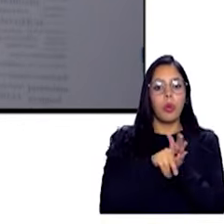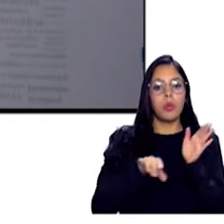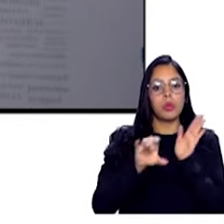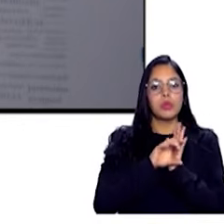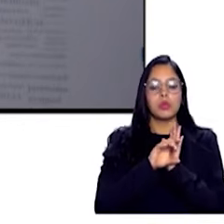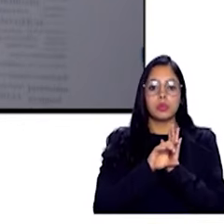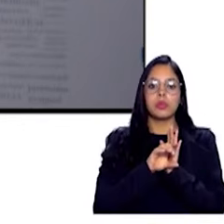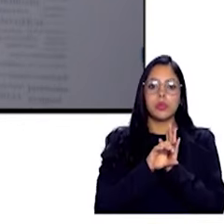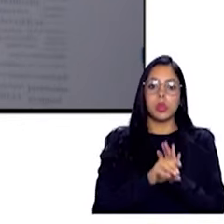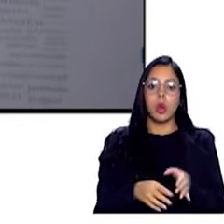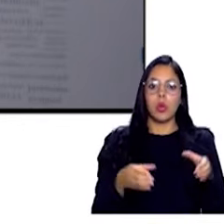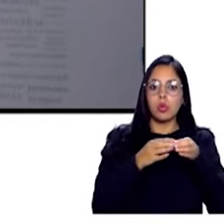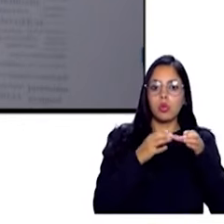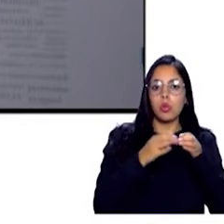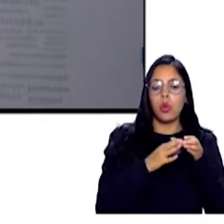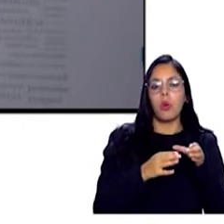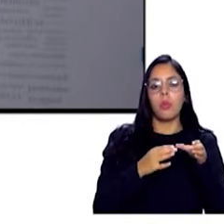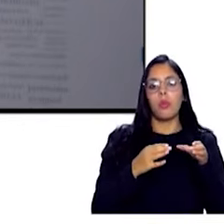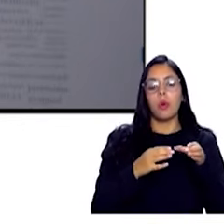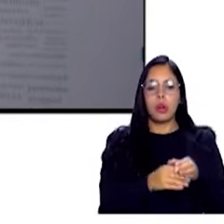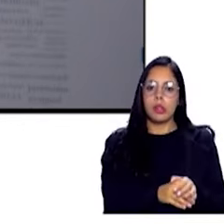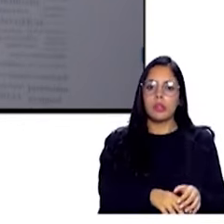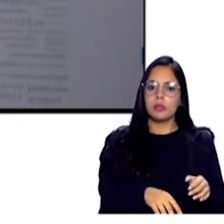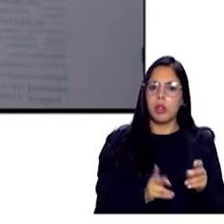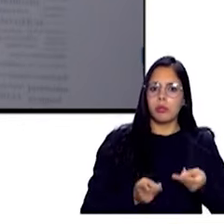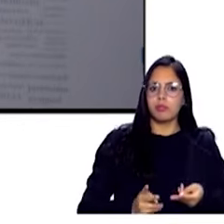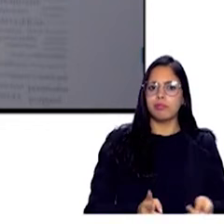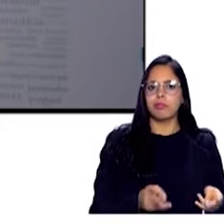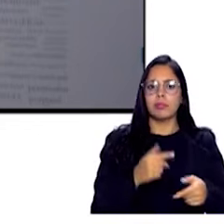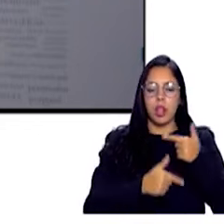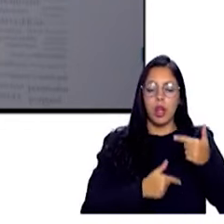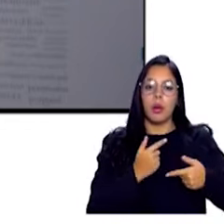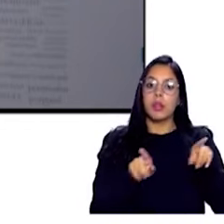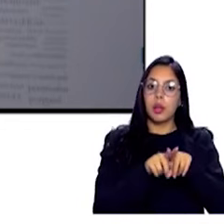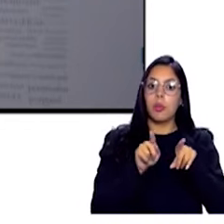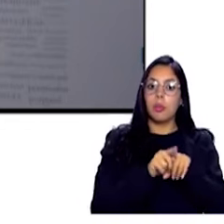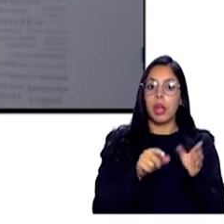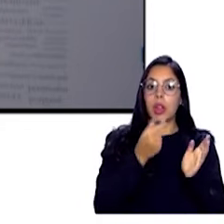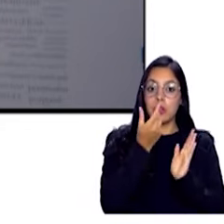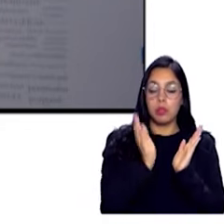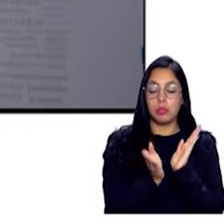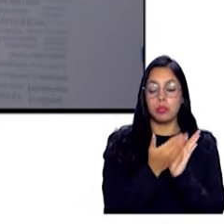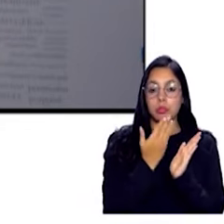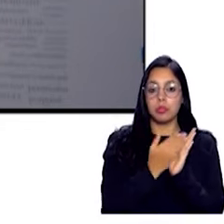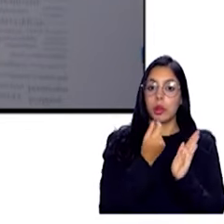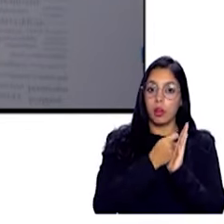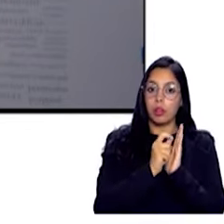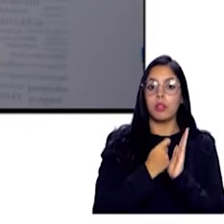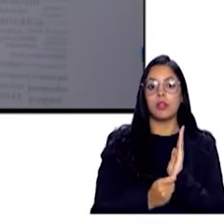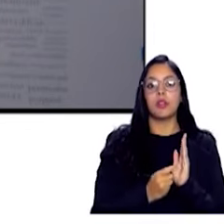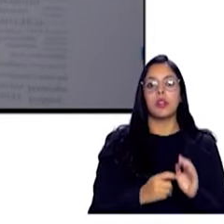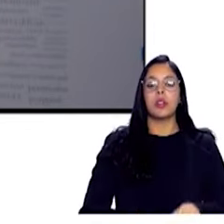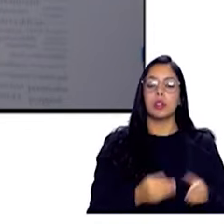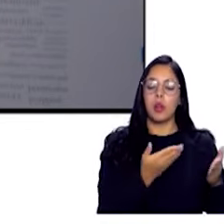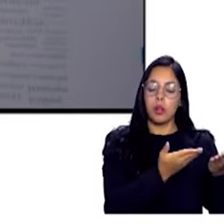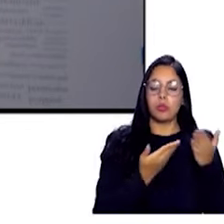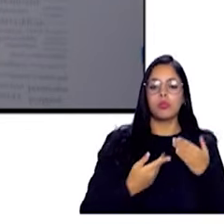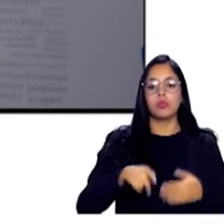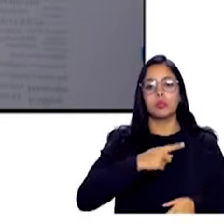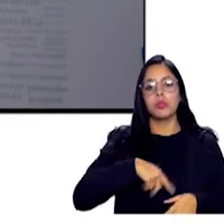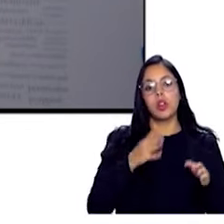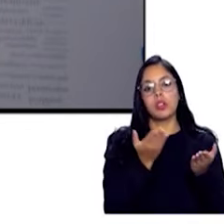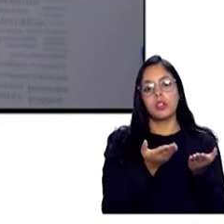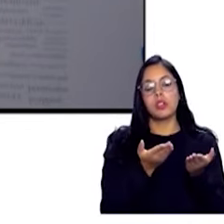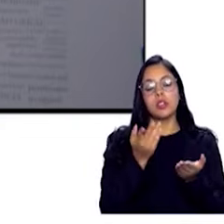honorário escritor com várias reflexões nacionais e internacionais com a palavra então Professor